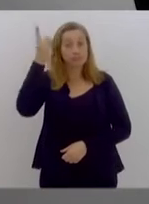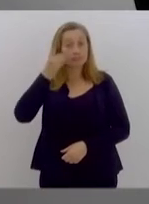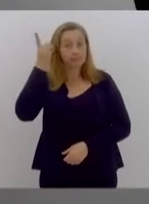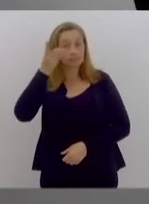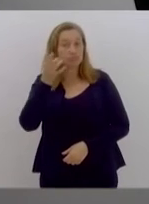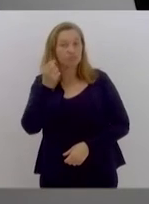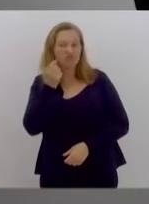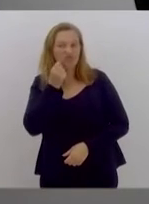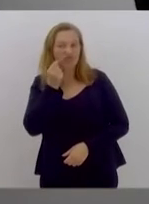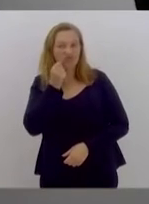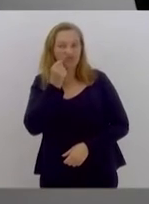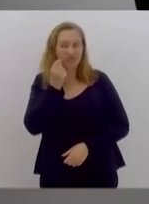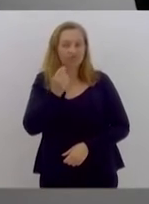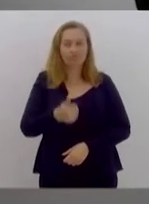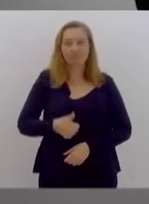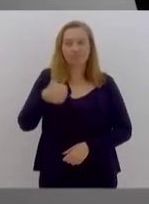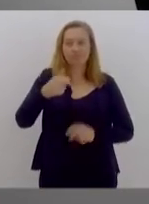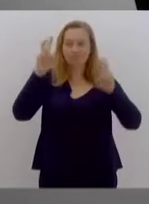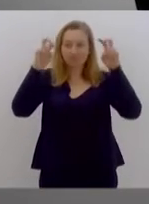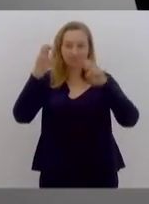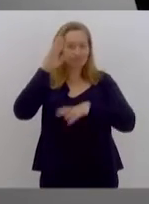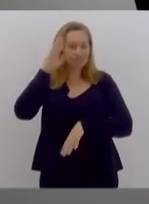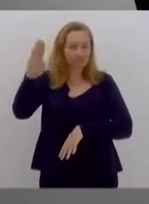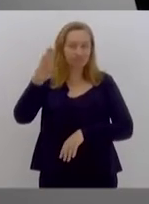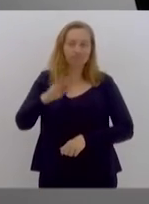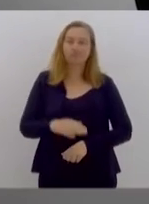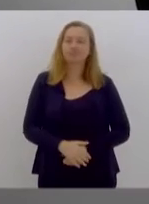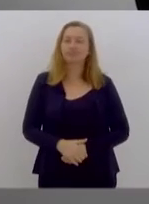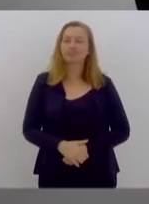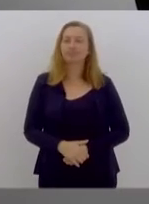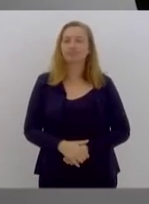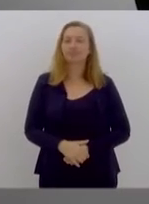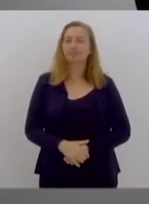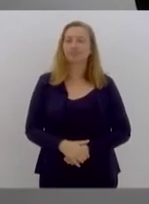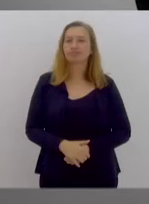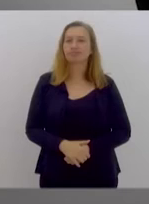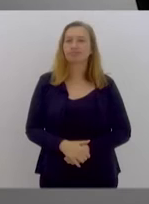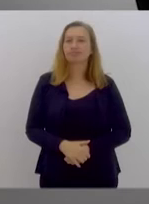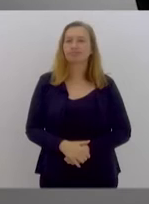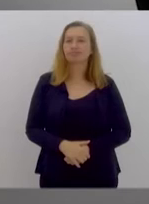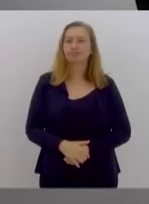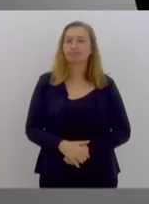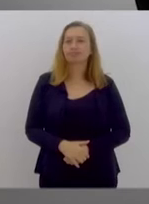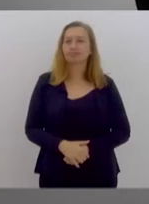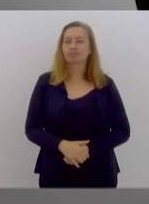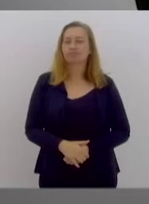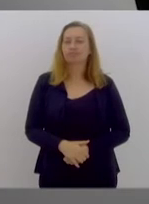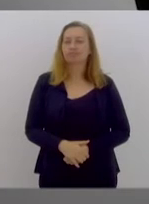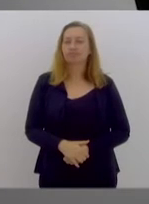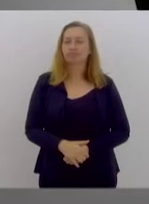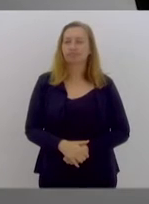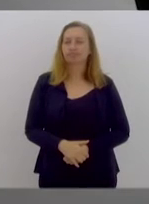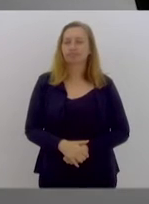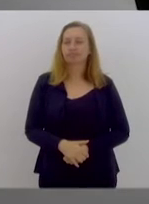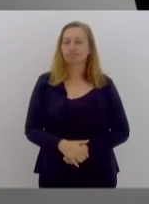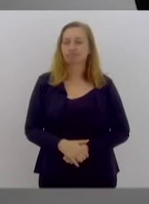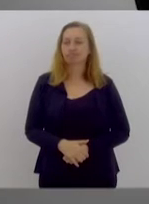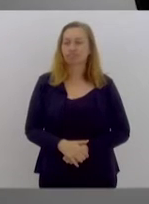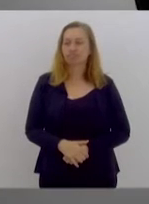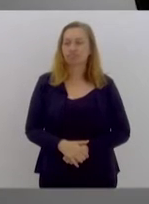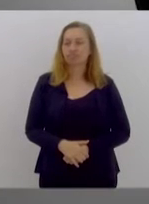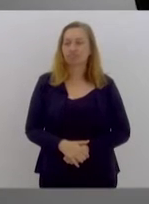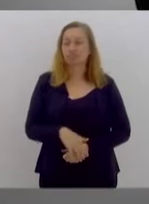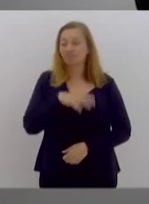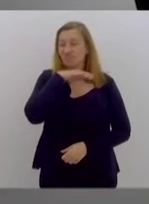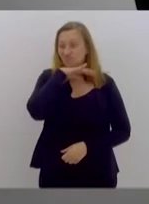primeira questão fundamental é que a péssima qualidade do